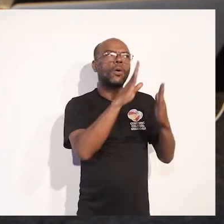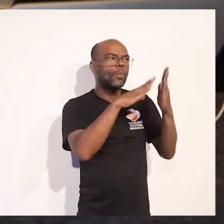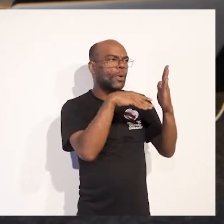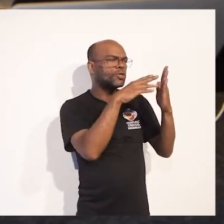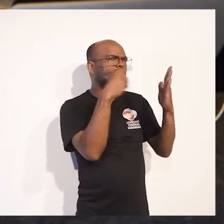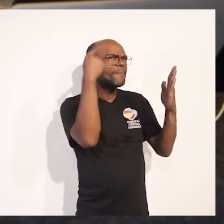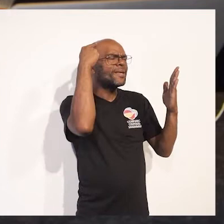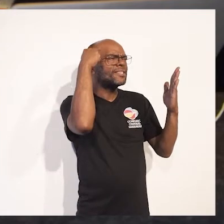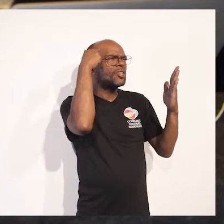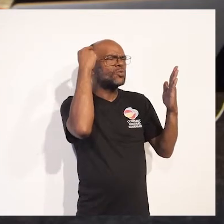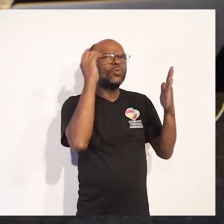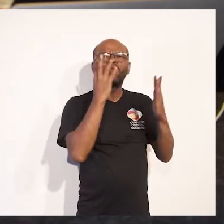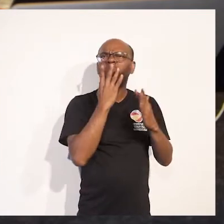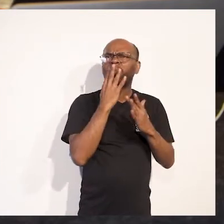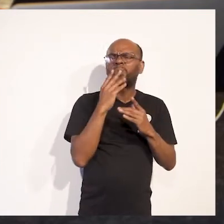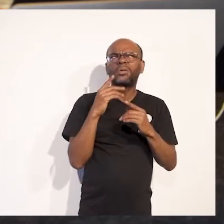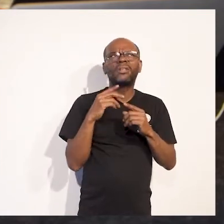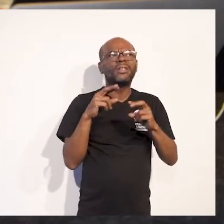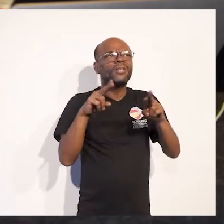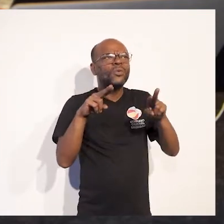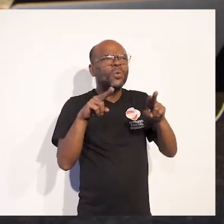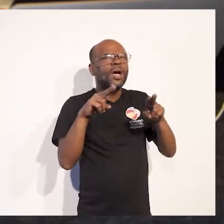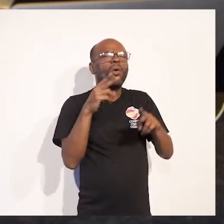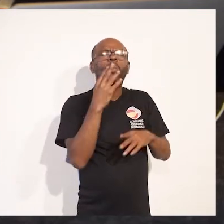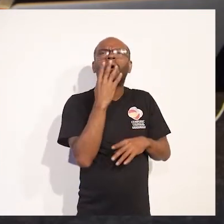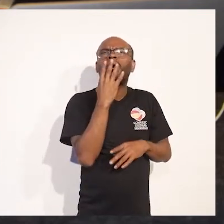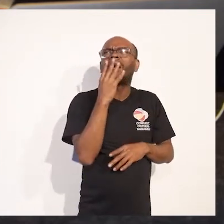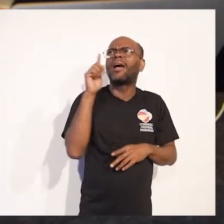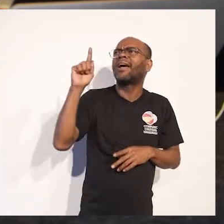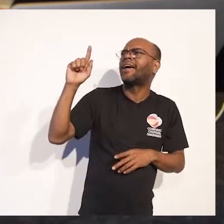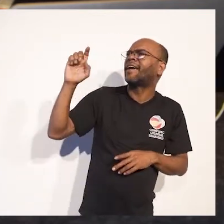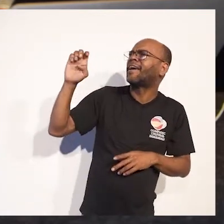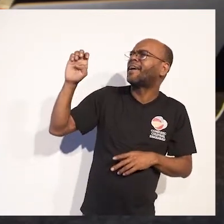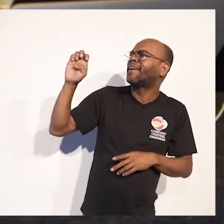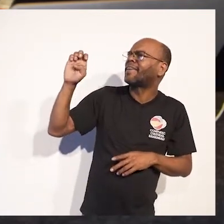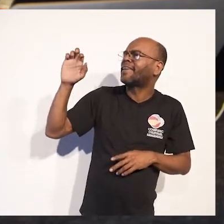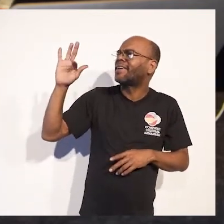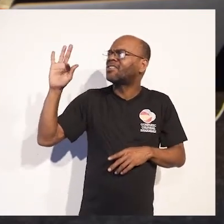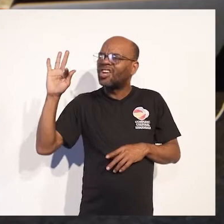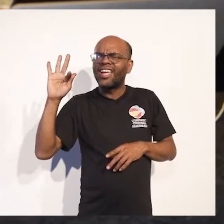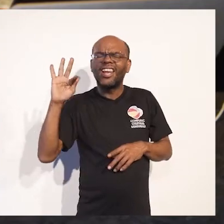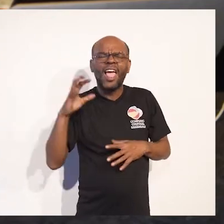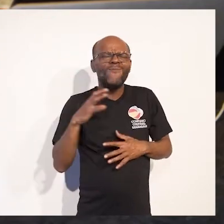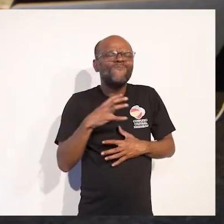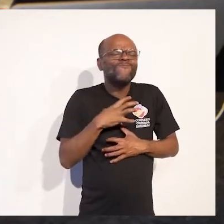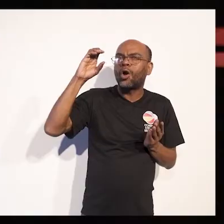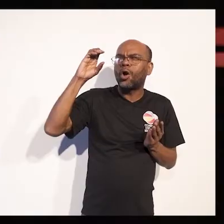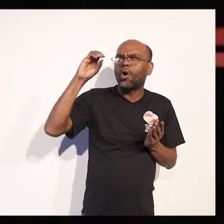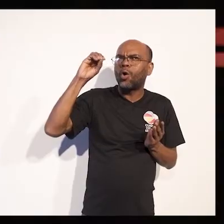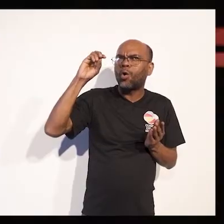um pensador sobre as cores, assim como Goethe, uma pessoa apaixonada por cores, chamado Israel